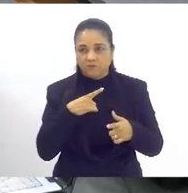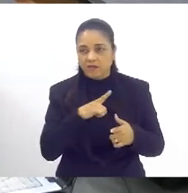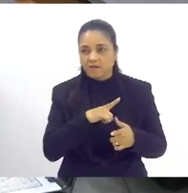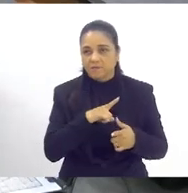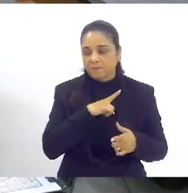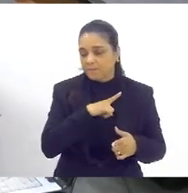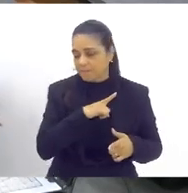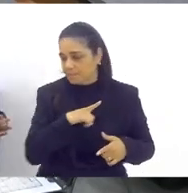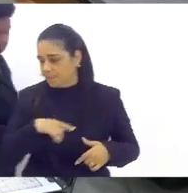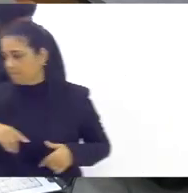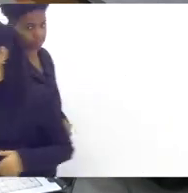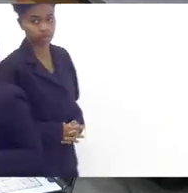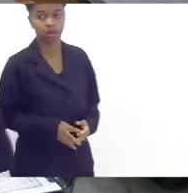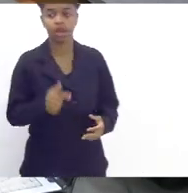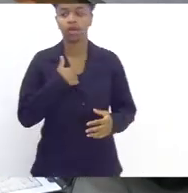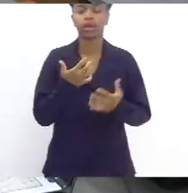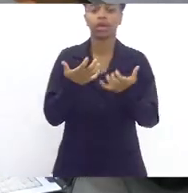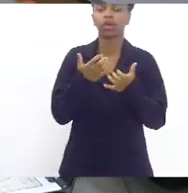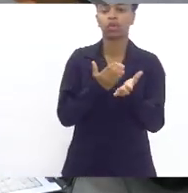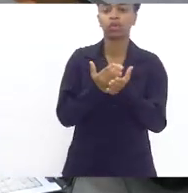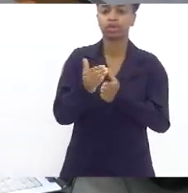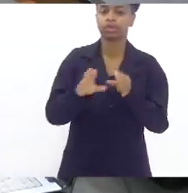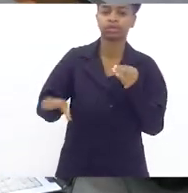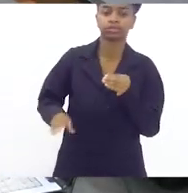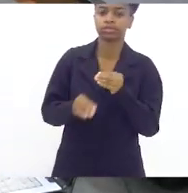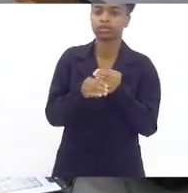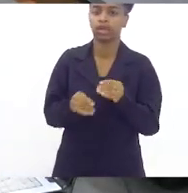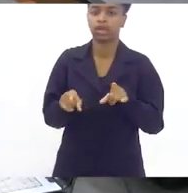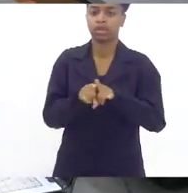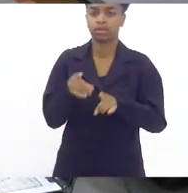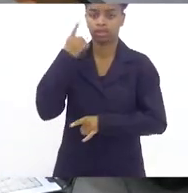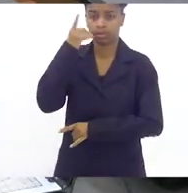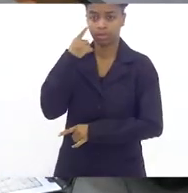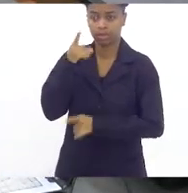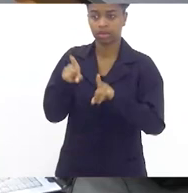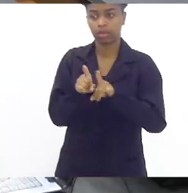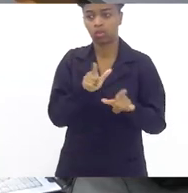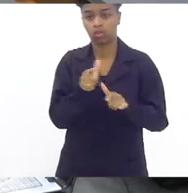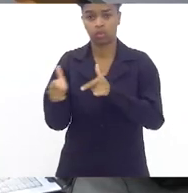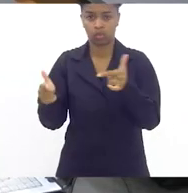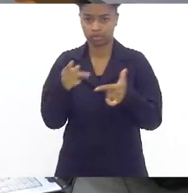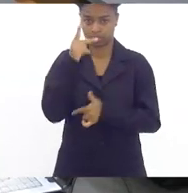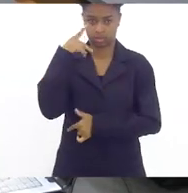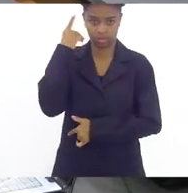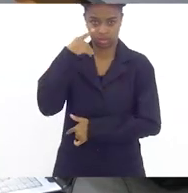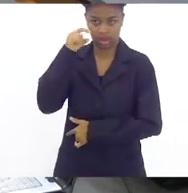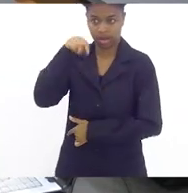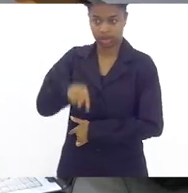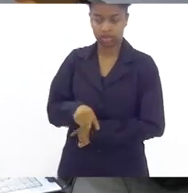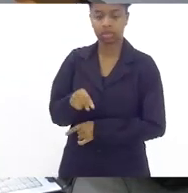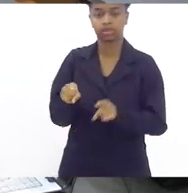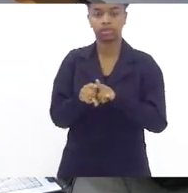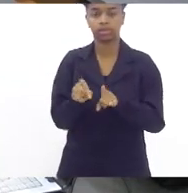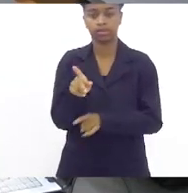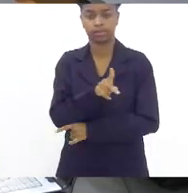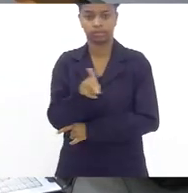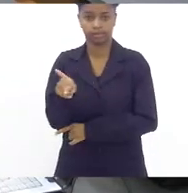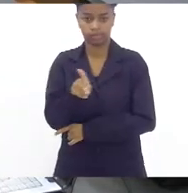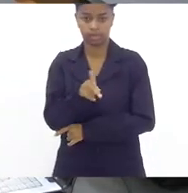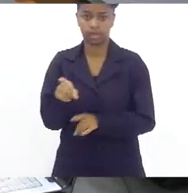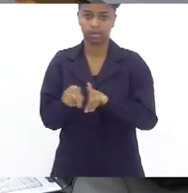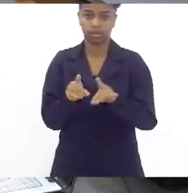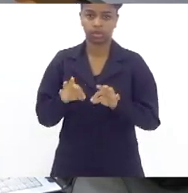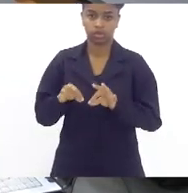complementando a deputado e por extensão todos os deputados da casa a professora farinazzo e por extensão todos